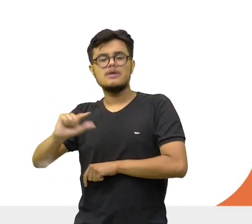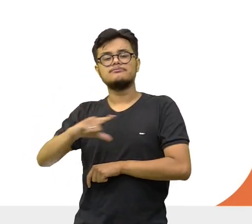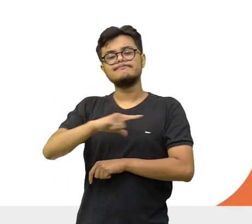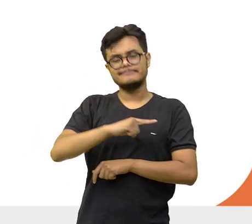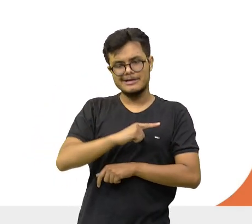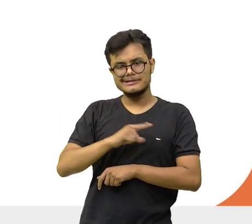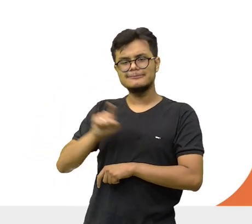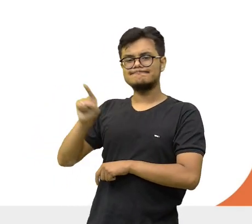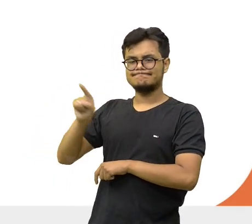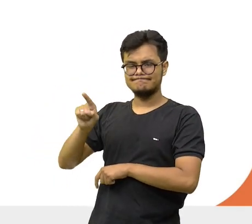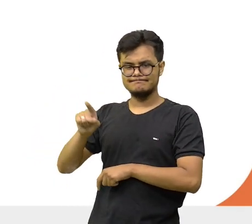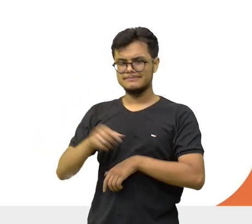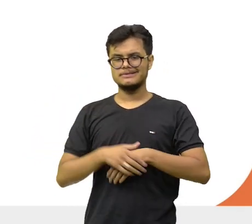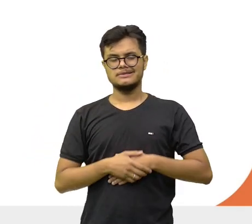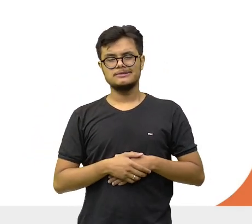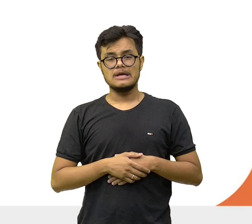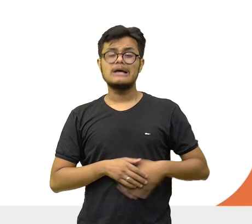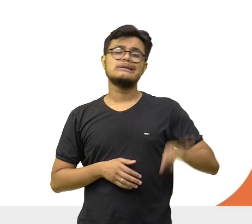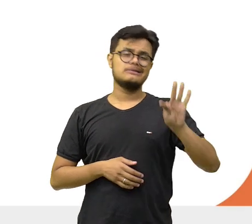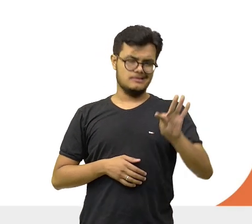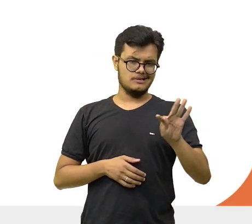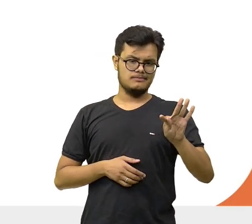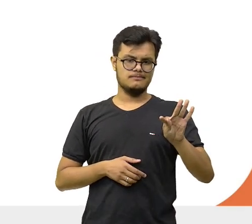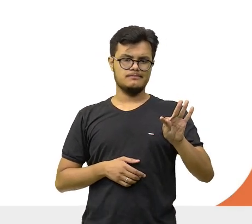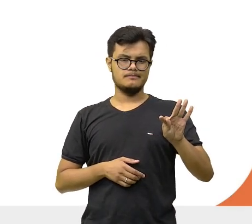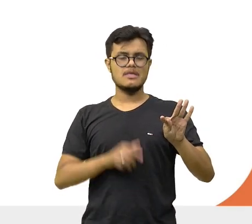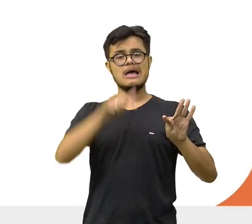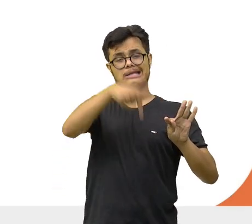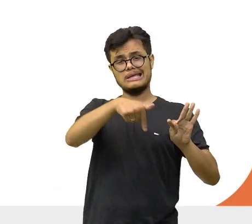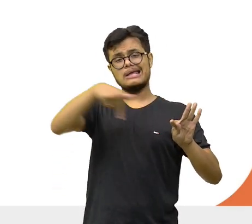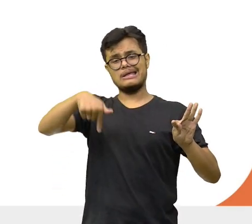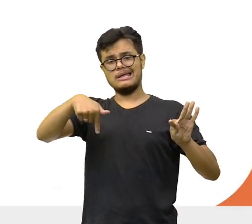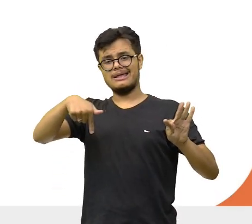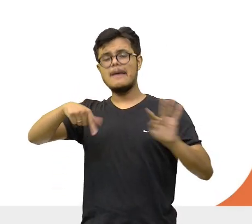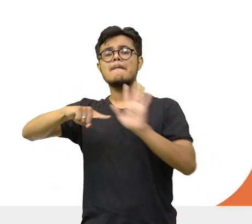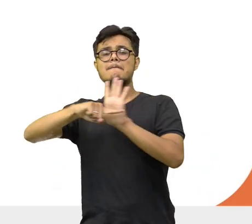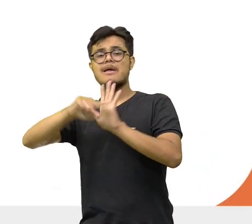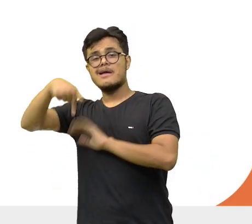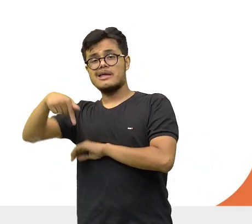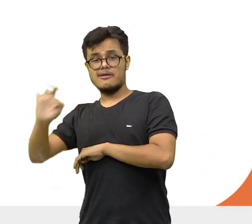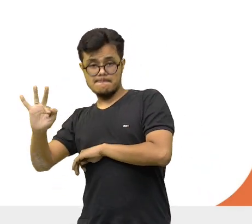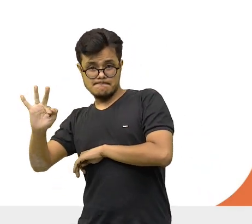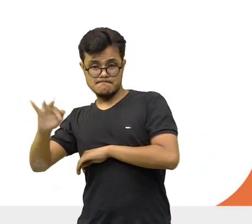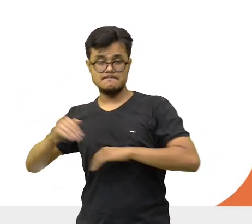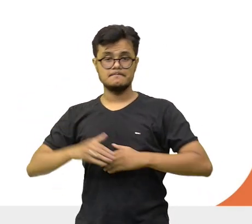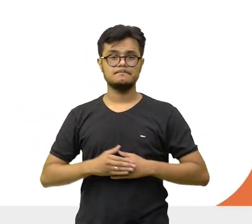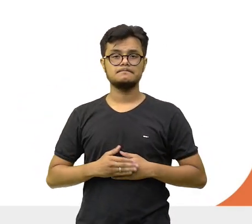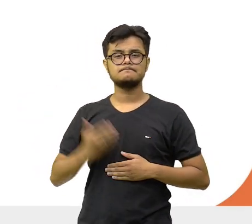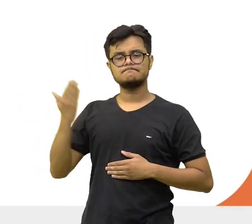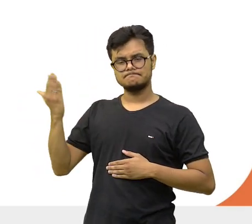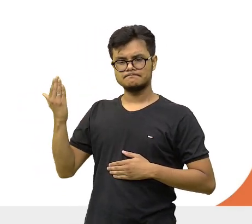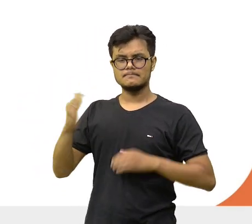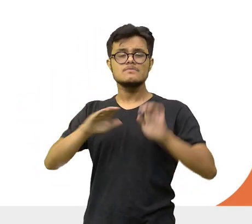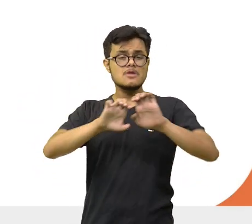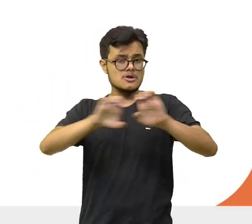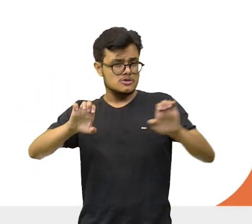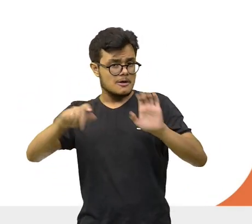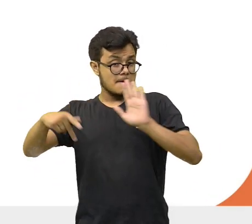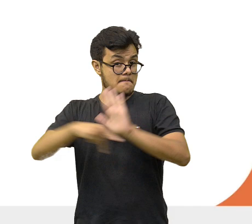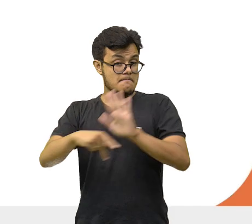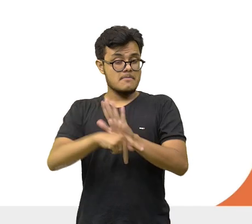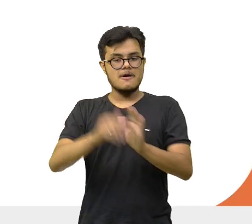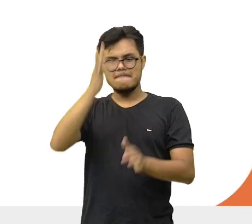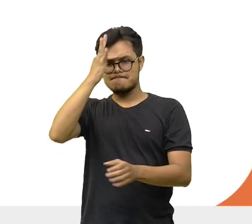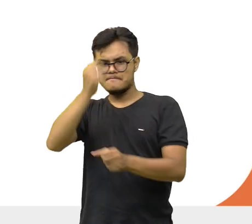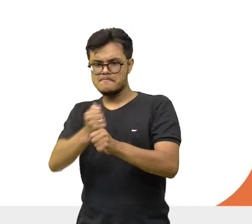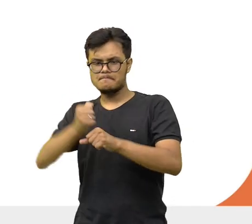o meu trabalho aí, subtraindo aí o calor da fonte quente pelo calor da fonte fria. Esse é nosso esquema